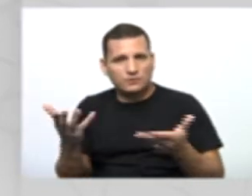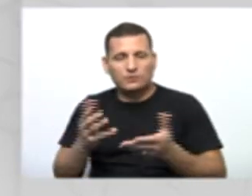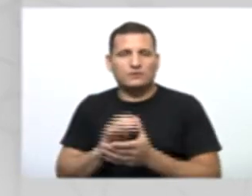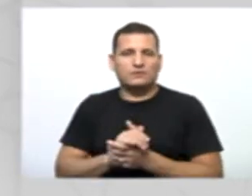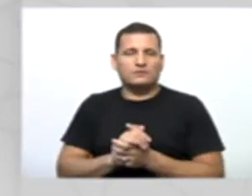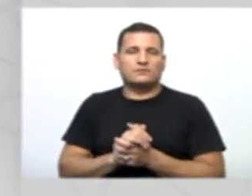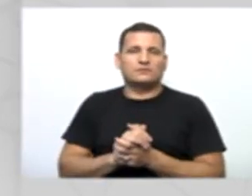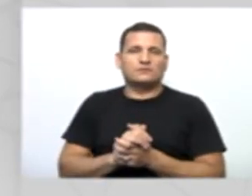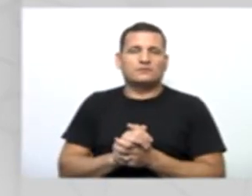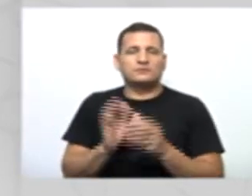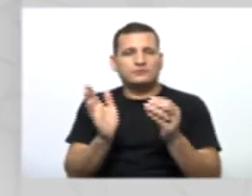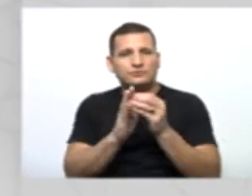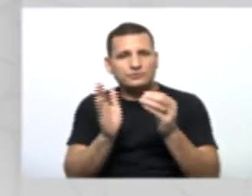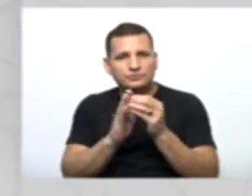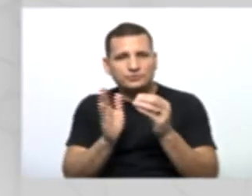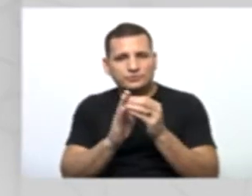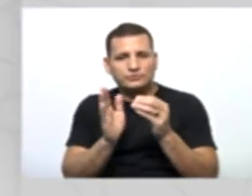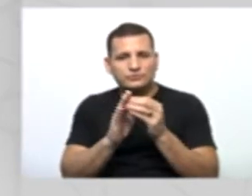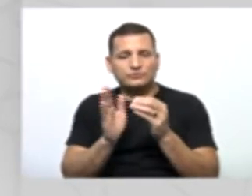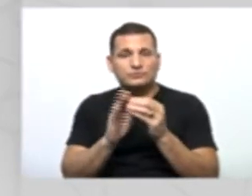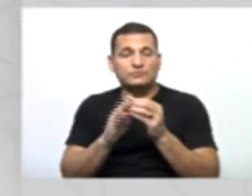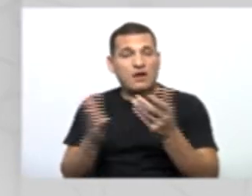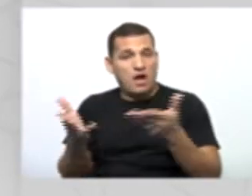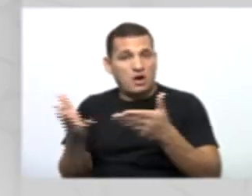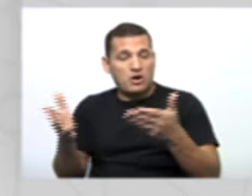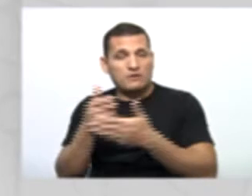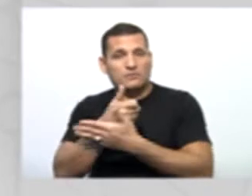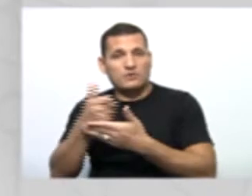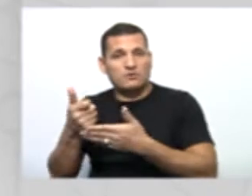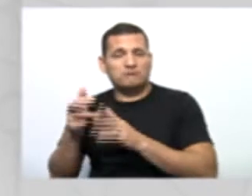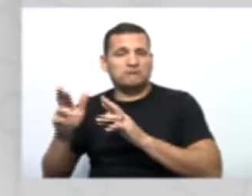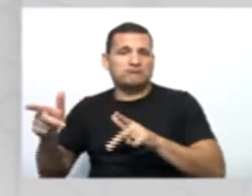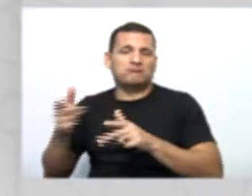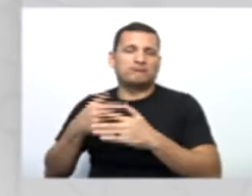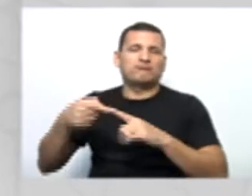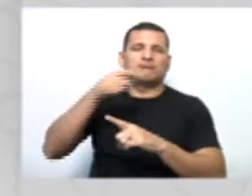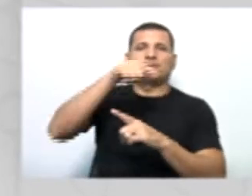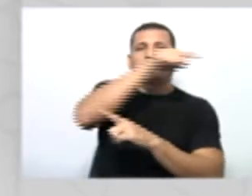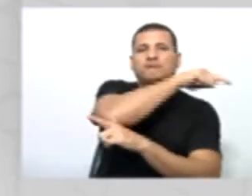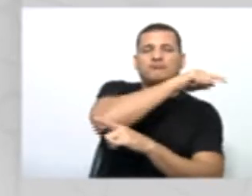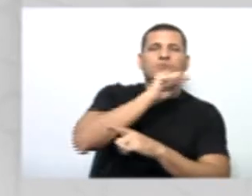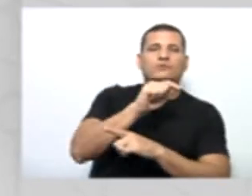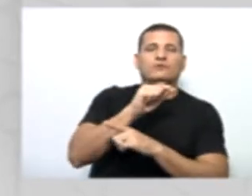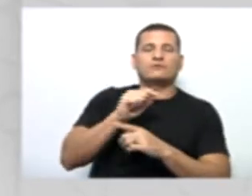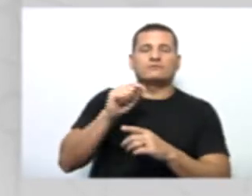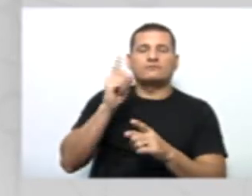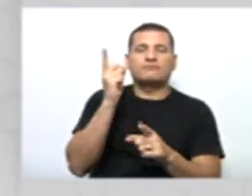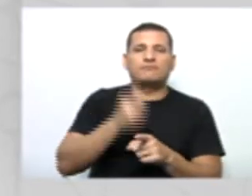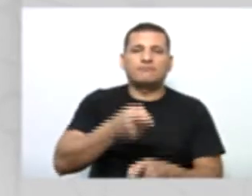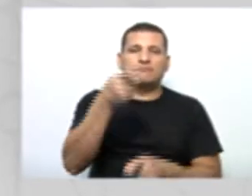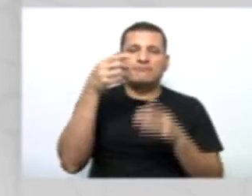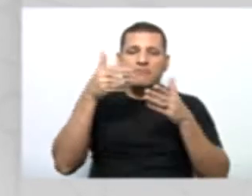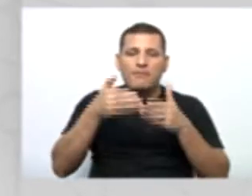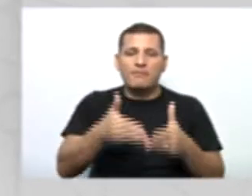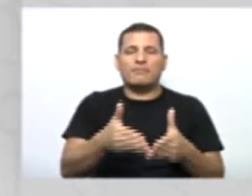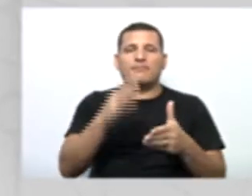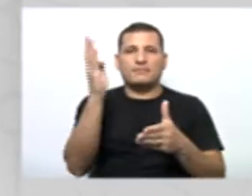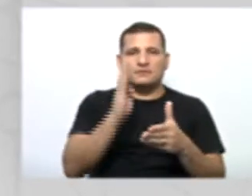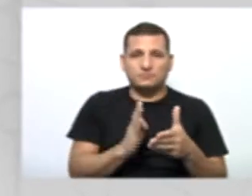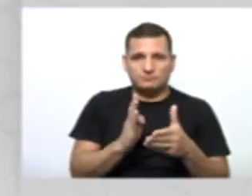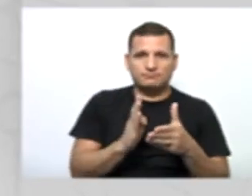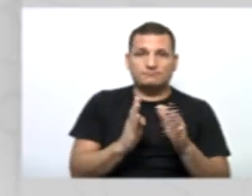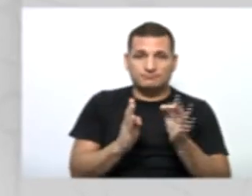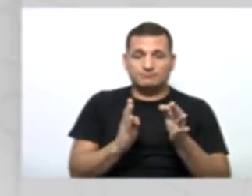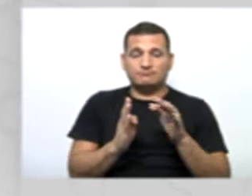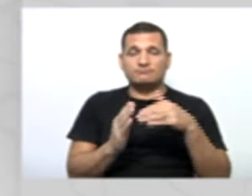povo indígena de agora é diferente da moral do povo indígena do início do descobrimento do Brasil. A ética é universal.